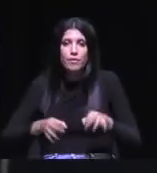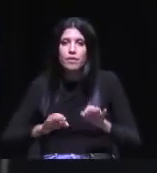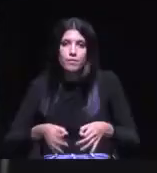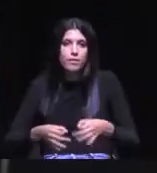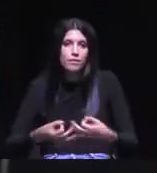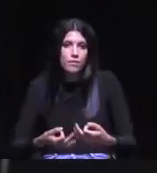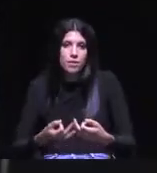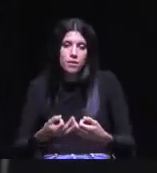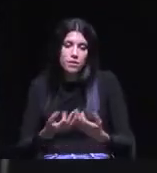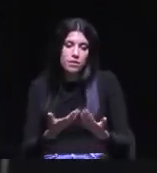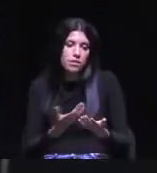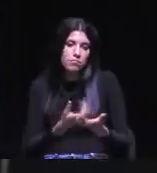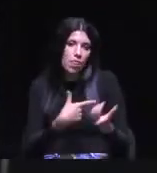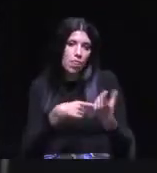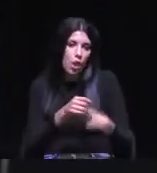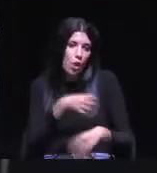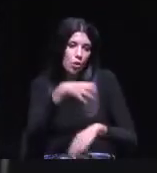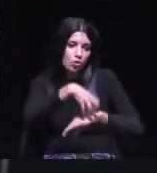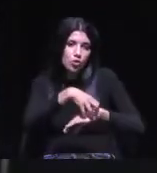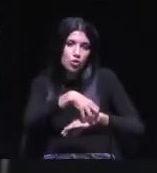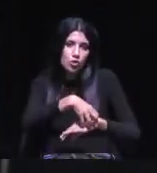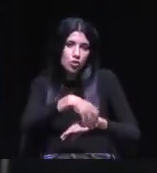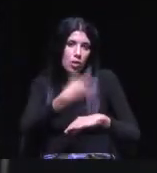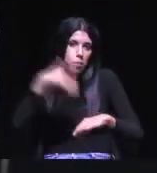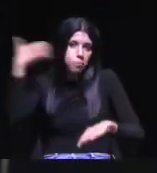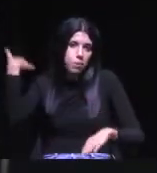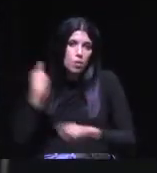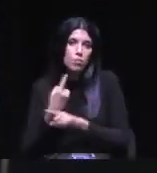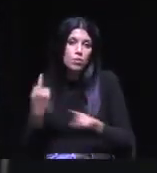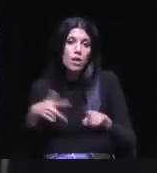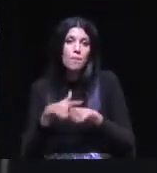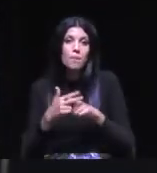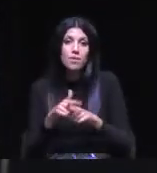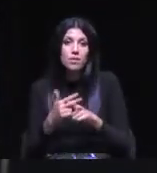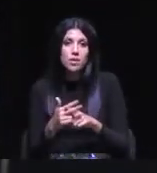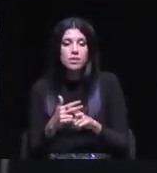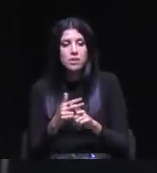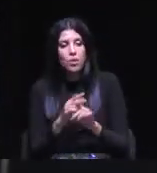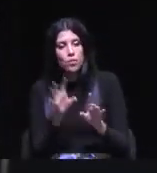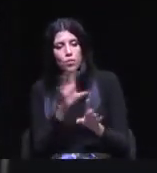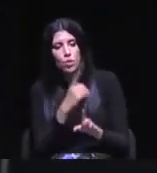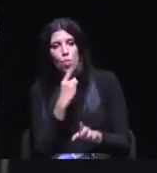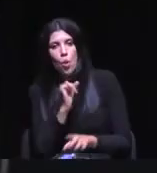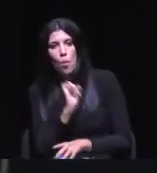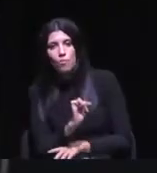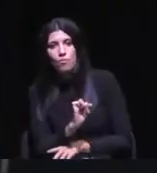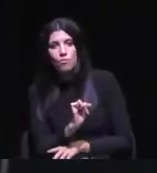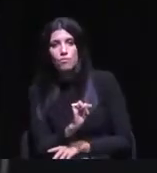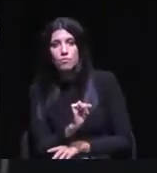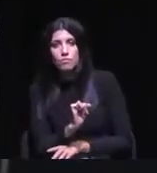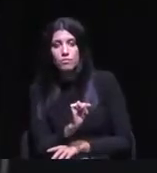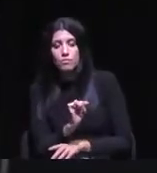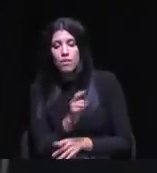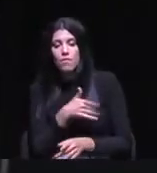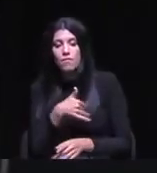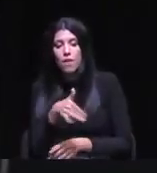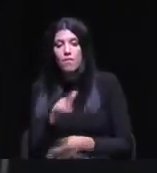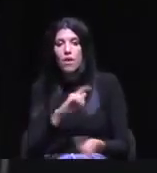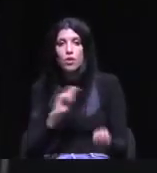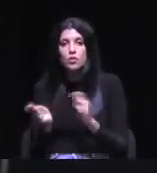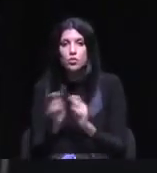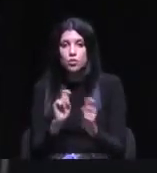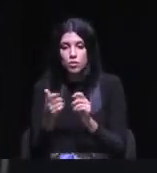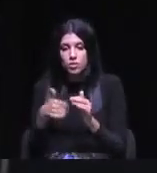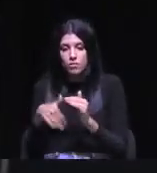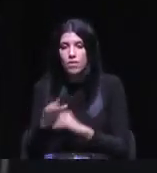distinção desta loja com história, uma vez que a manutenção desta distinção vai ser discutida em breve,